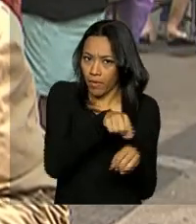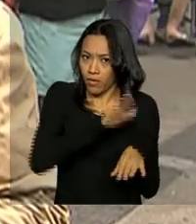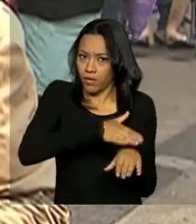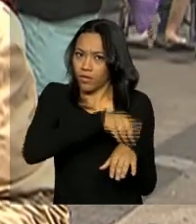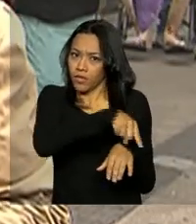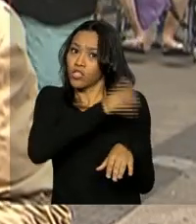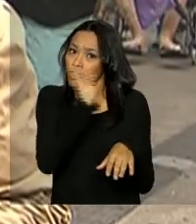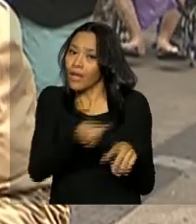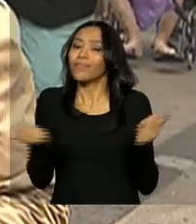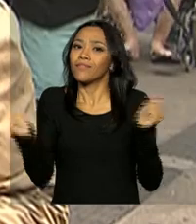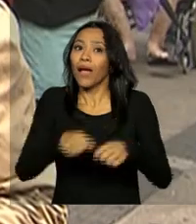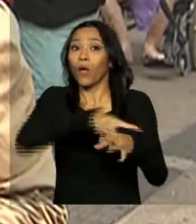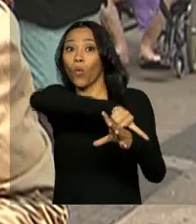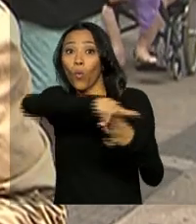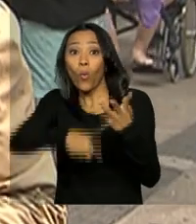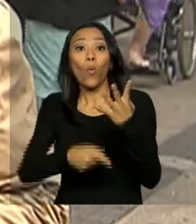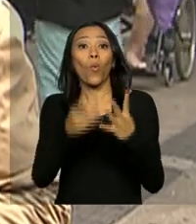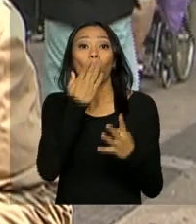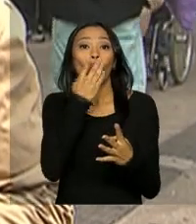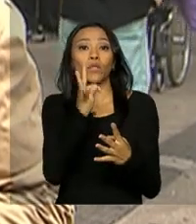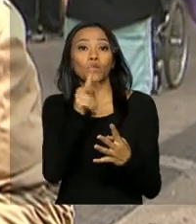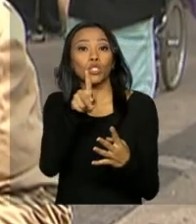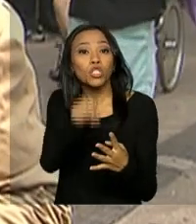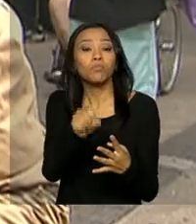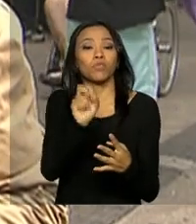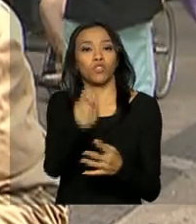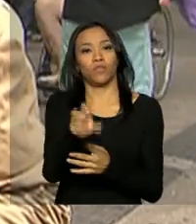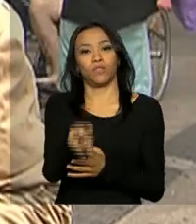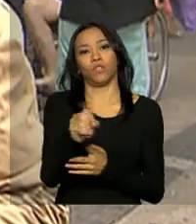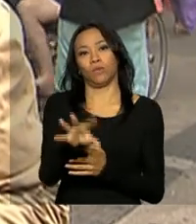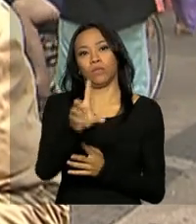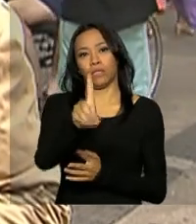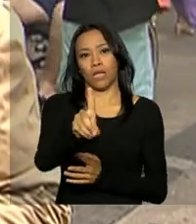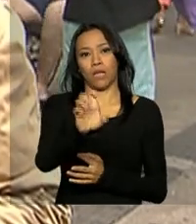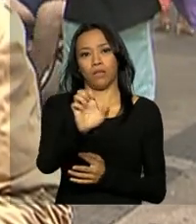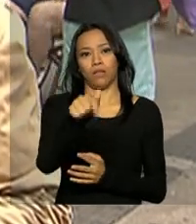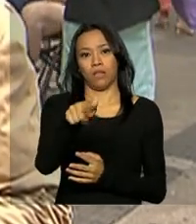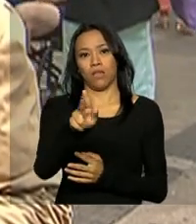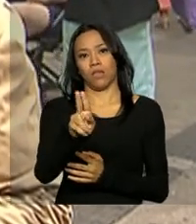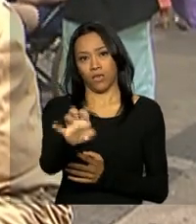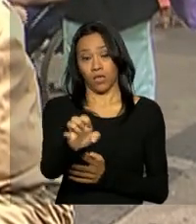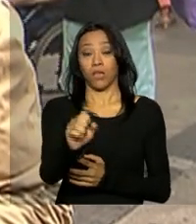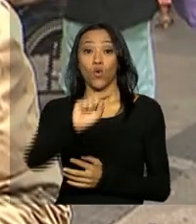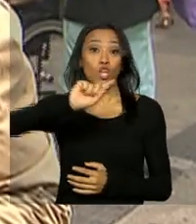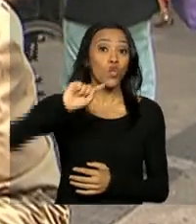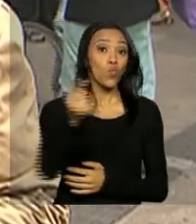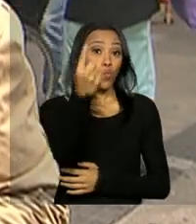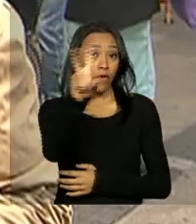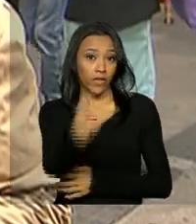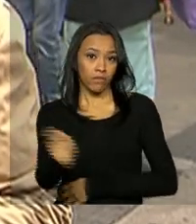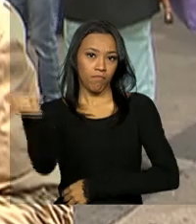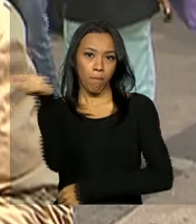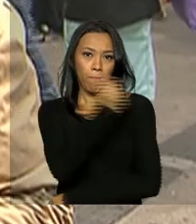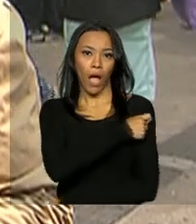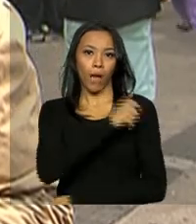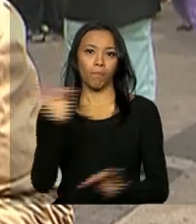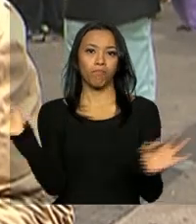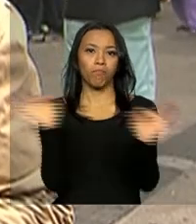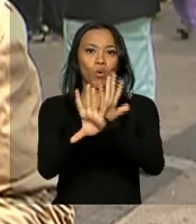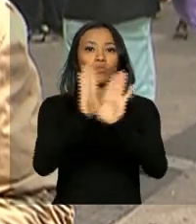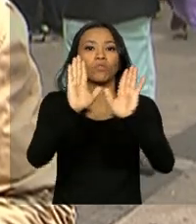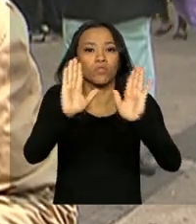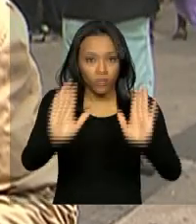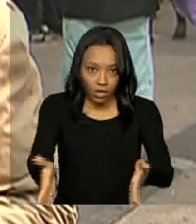de combater os quatro tipos de vírus da dengue. A imunização deve ocorrer em dose única, o que ajuda na logística